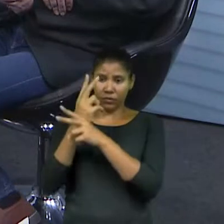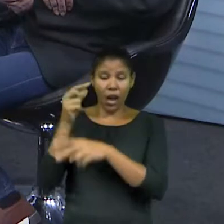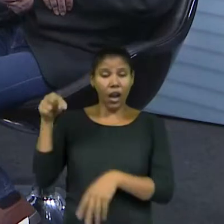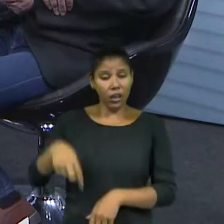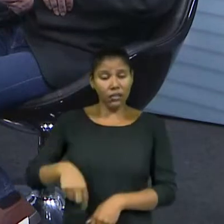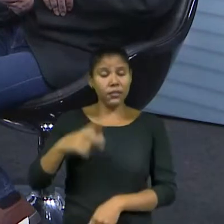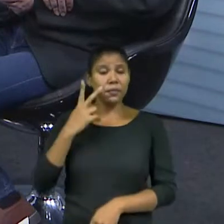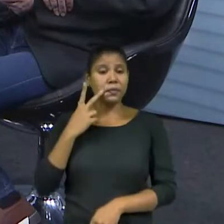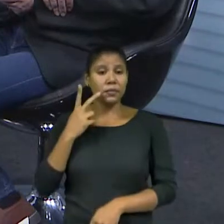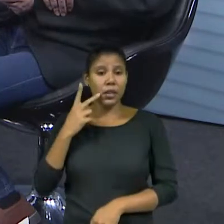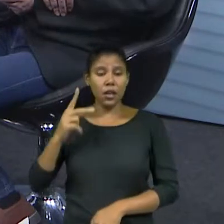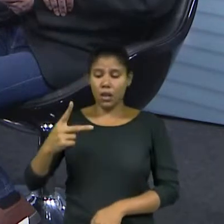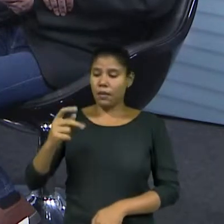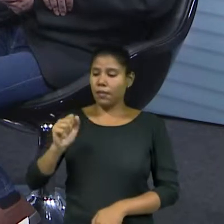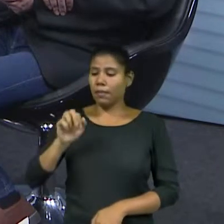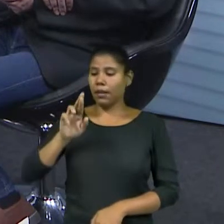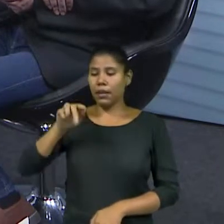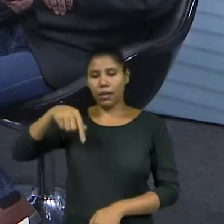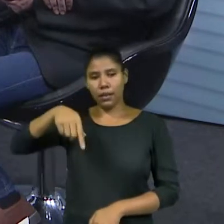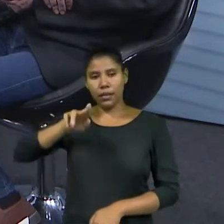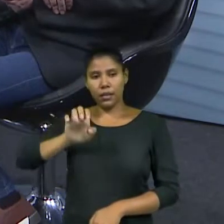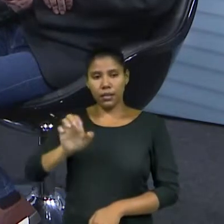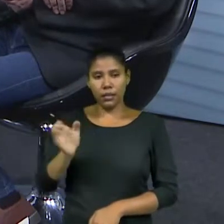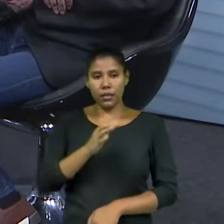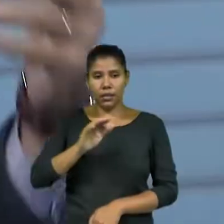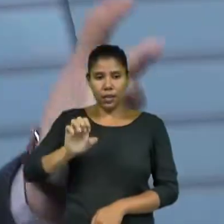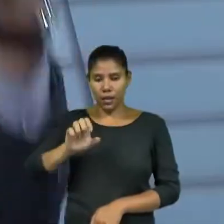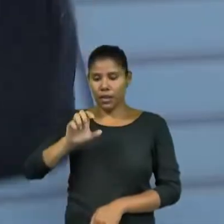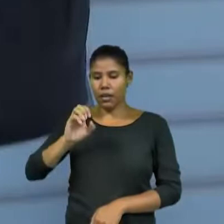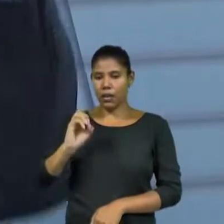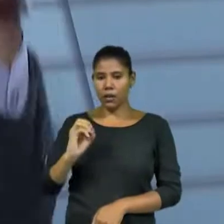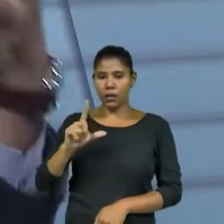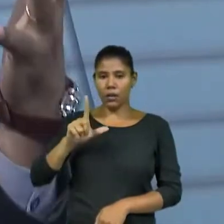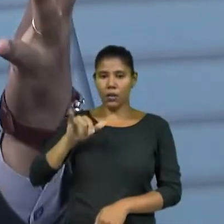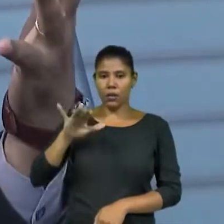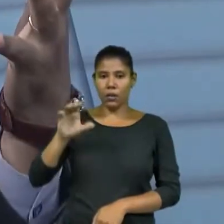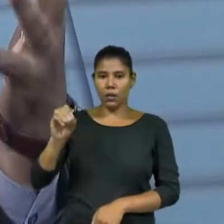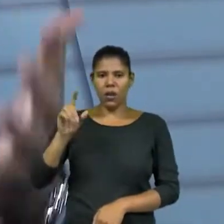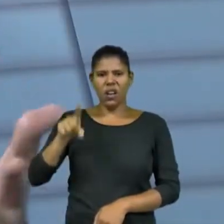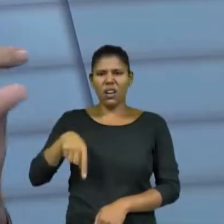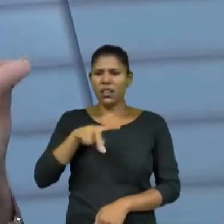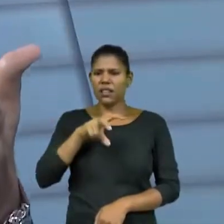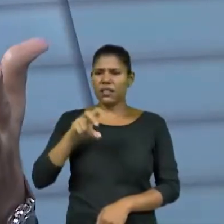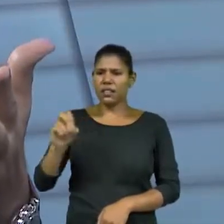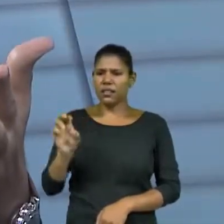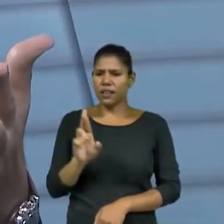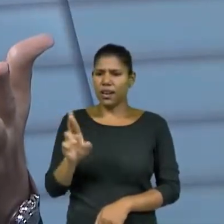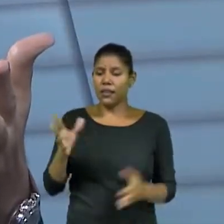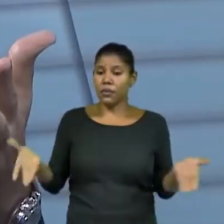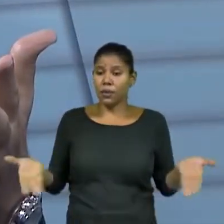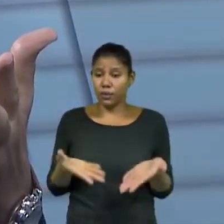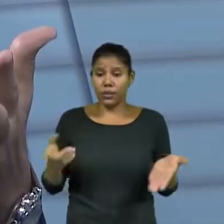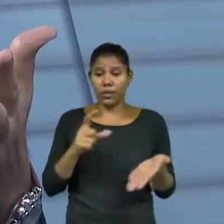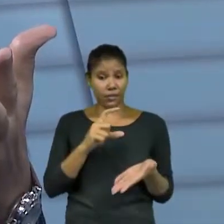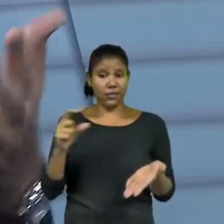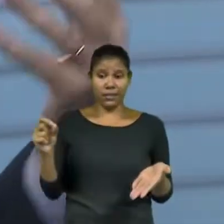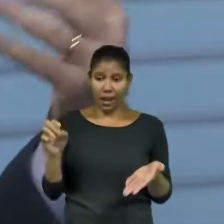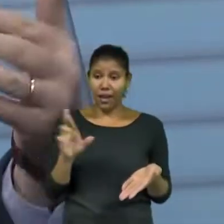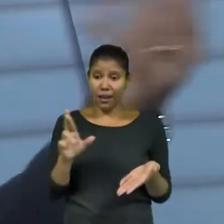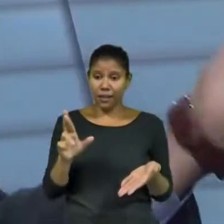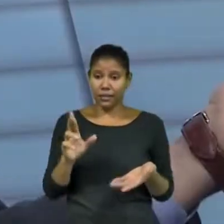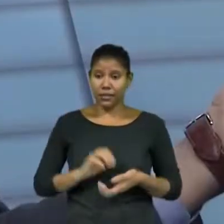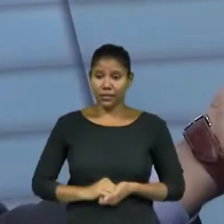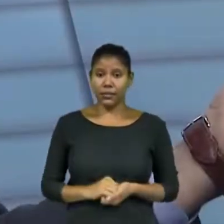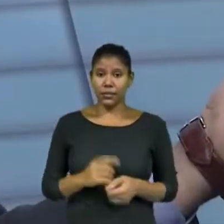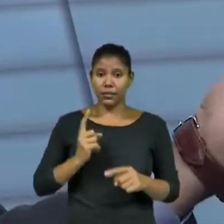Ceará. E ao preço de quando foi licitado na época, era R$500 o megawatt, hoje está 100. Bem. Porque